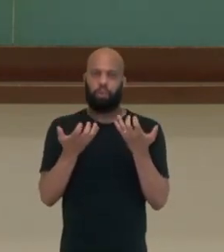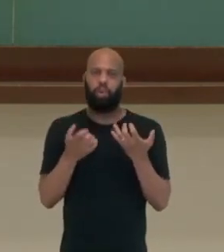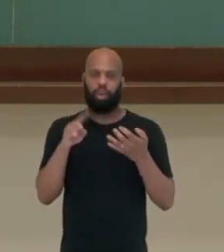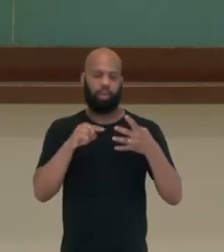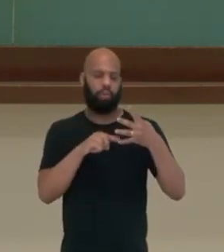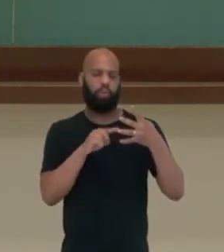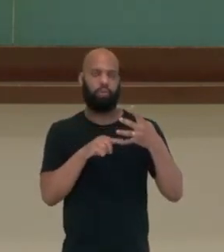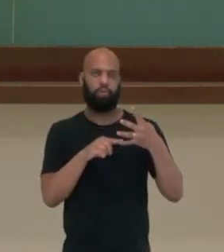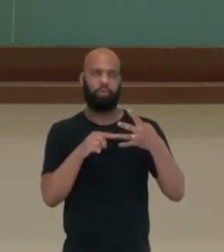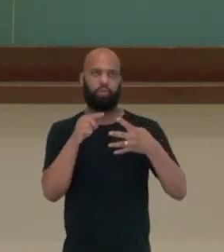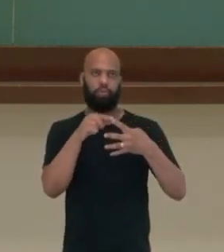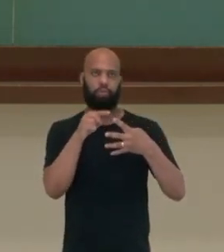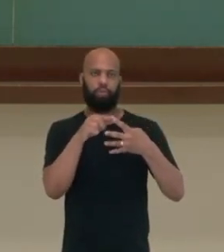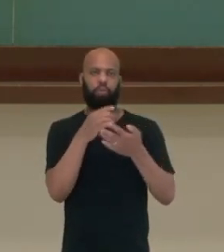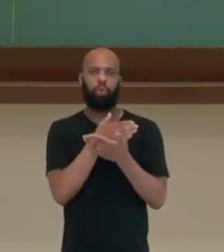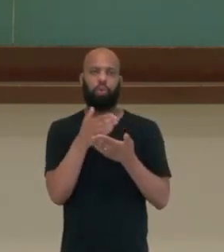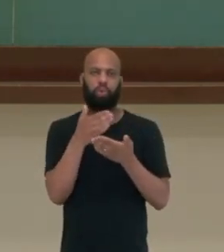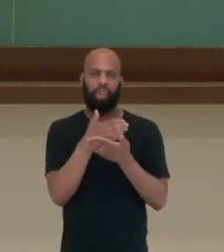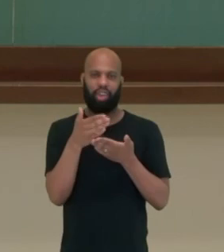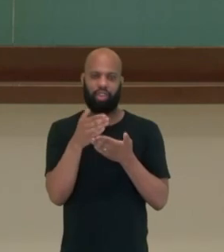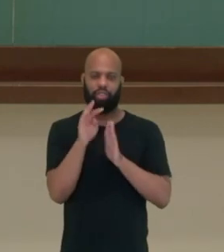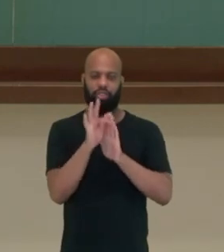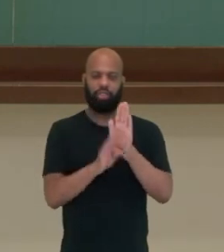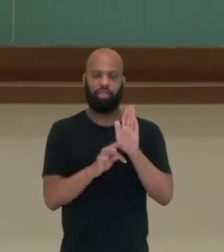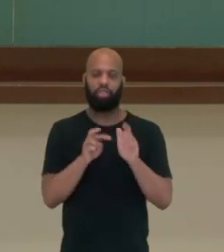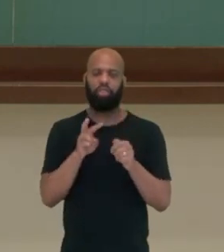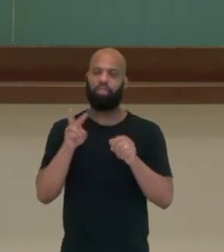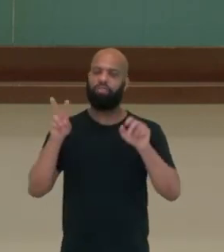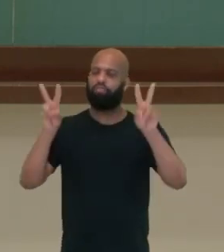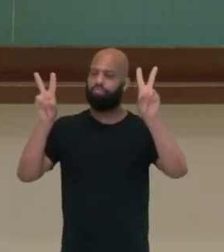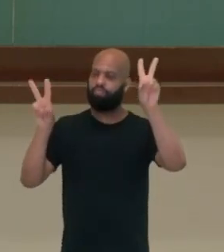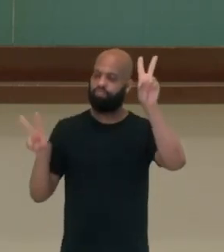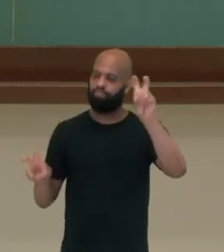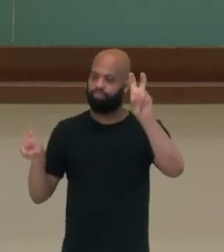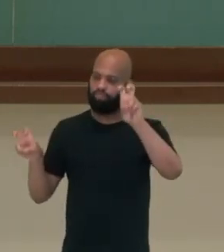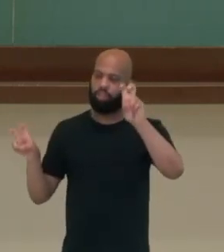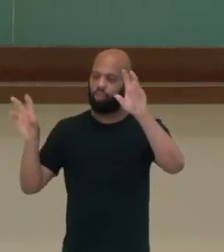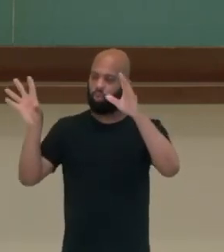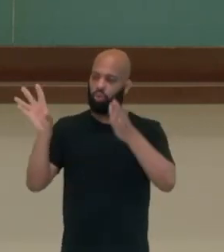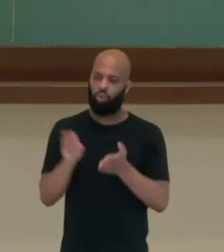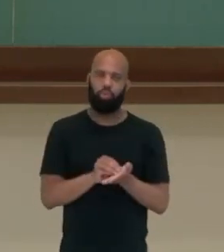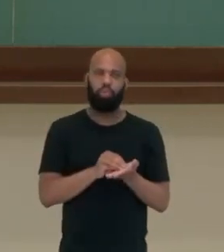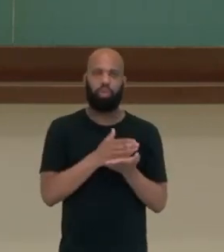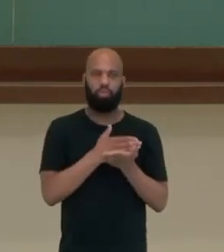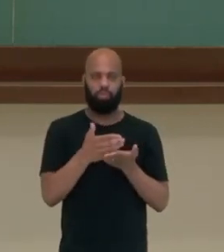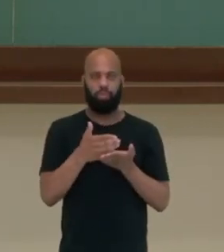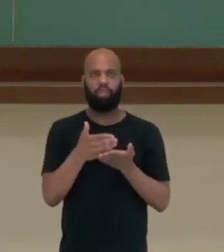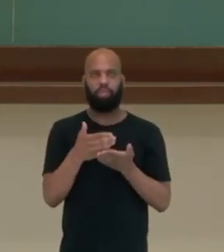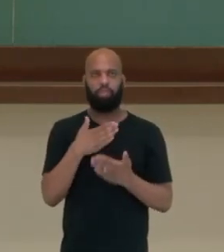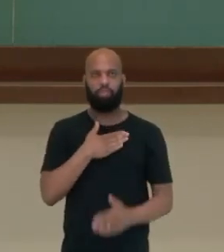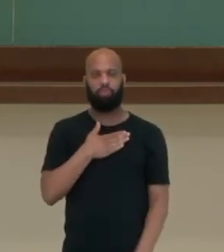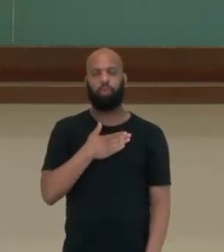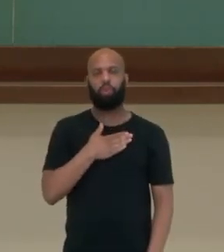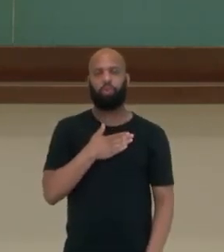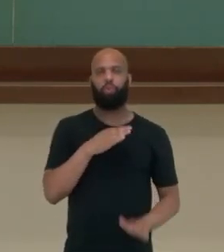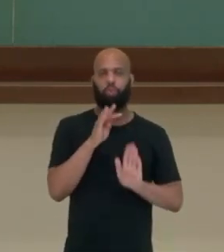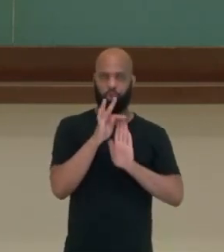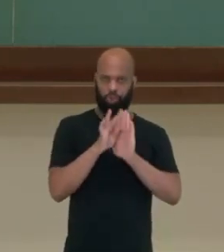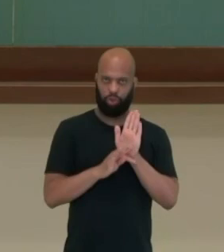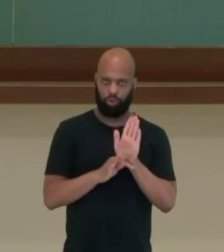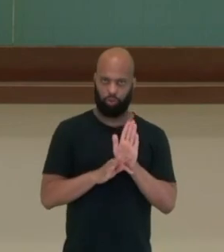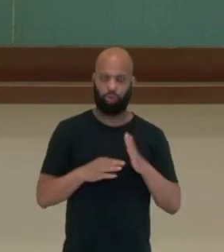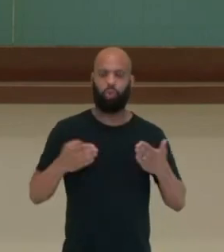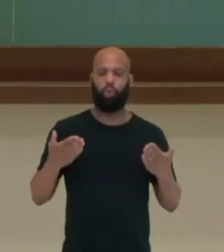A epígrafe inicia no texto uma citação, uma frase de alguém antes de iniciar o meu próprio texto.